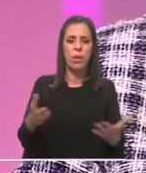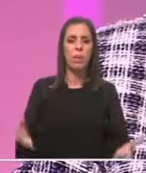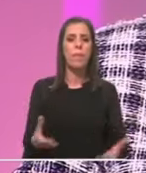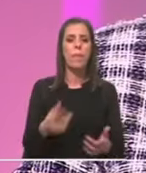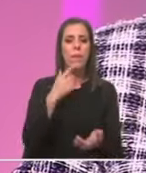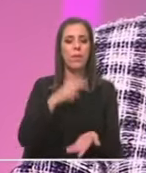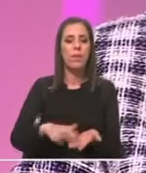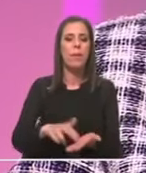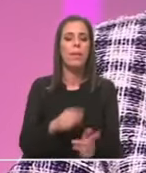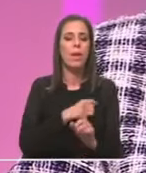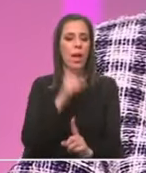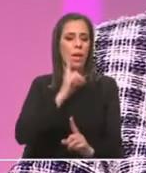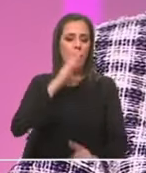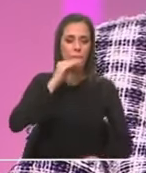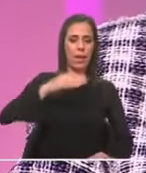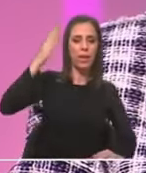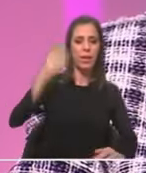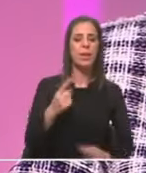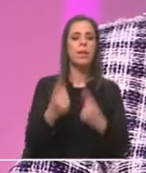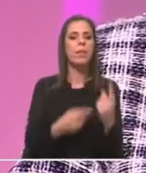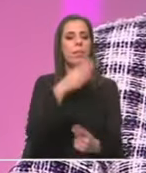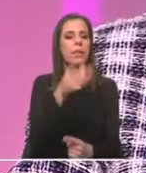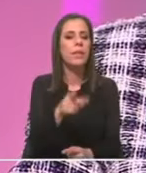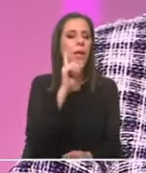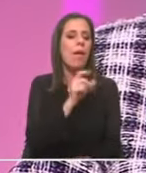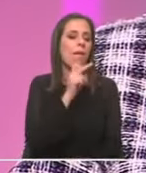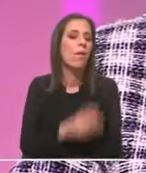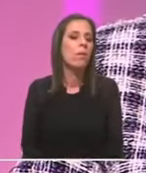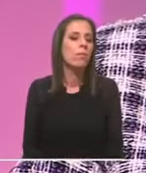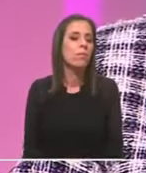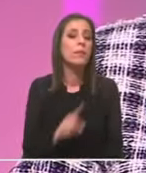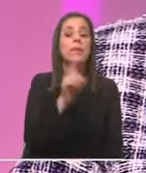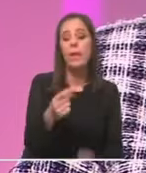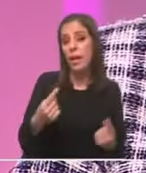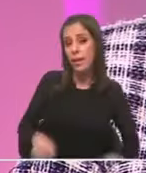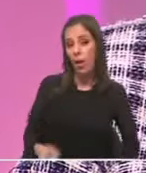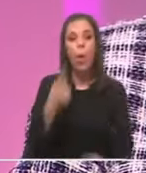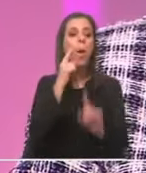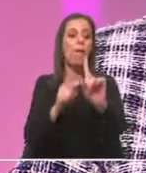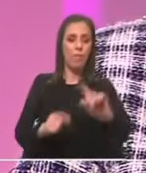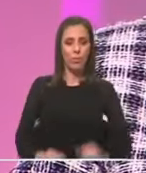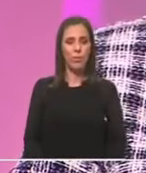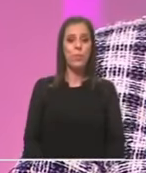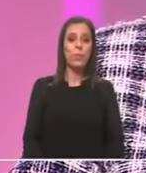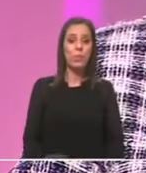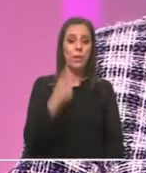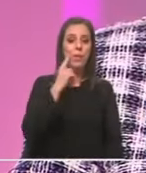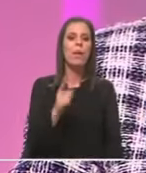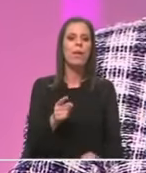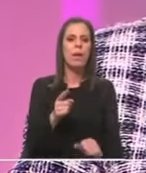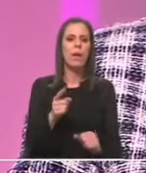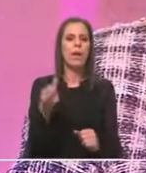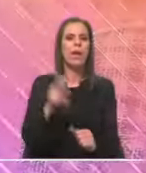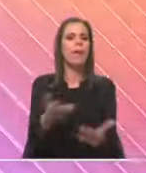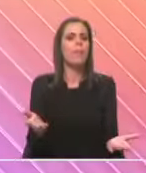vai a pé para casa já é uma senhora crda Será que elas têm coisas para dizer S avó Será que tem vamos lá vamos lá saber Vamos lá ver o que o que é que vai